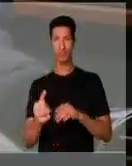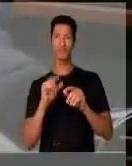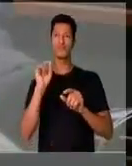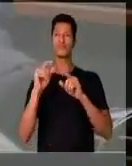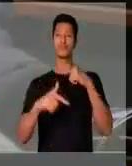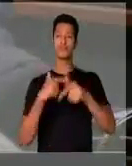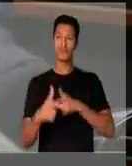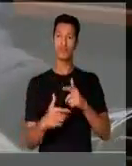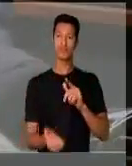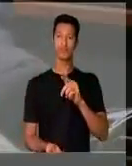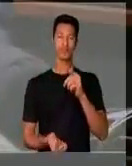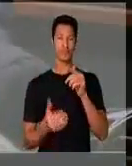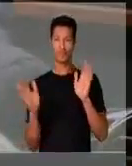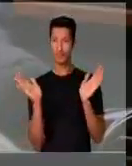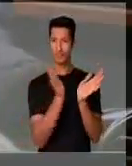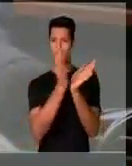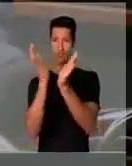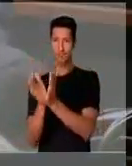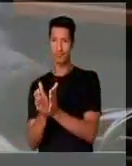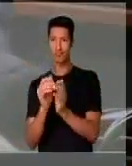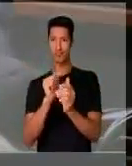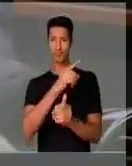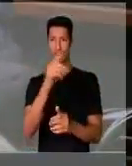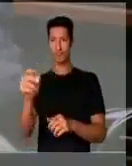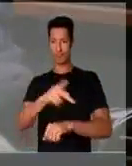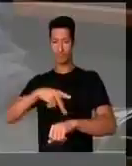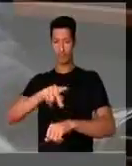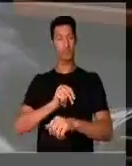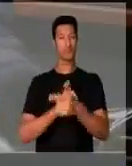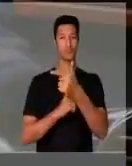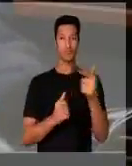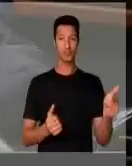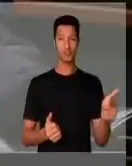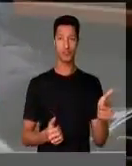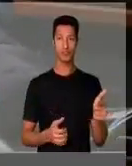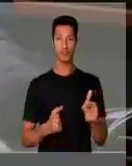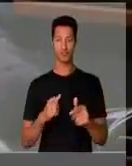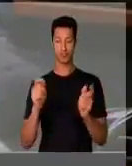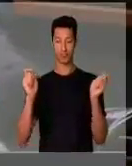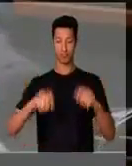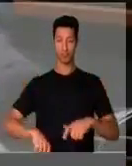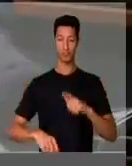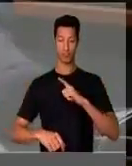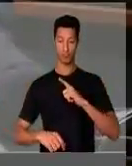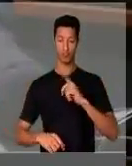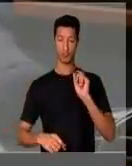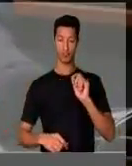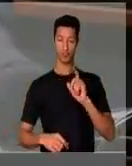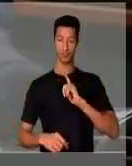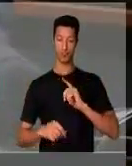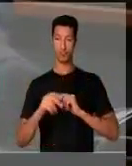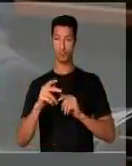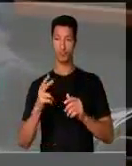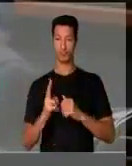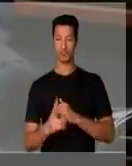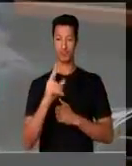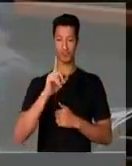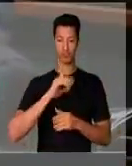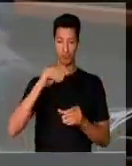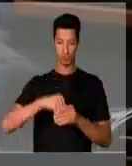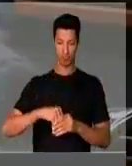os trabalhadores, num conjunto de ações do país, não têm a possibilidade de ter uma